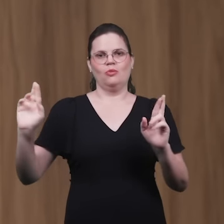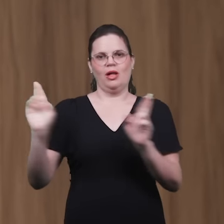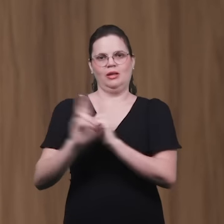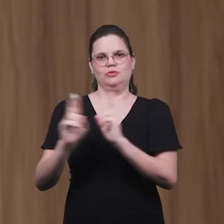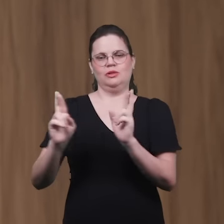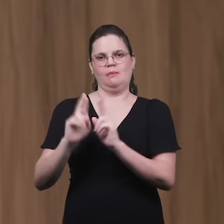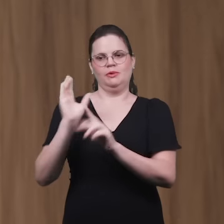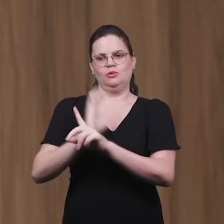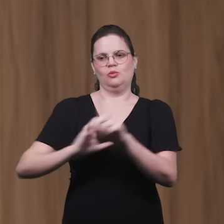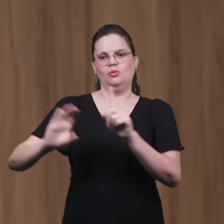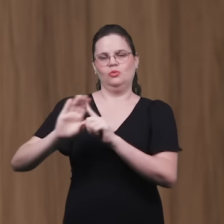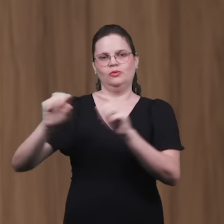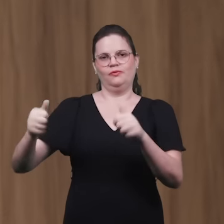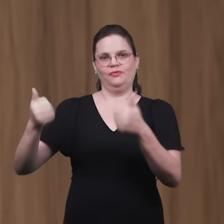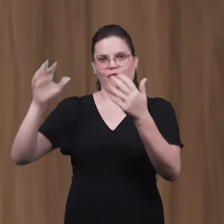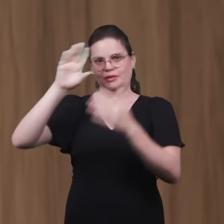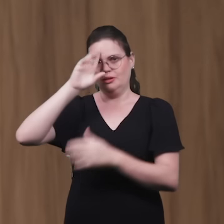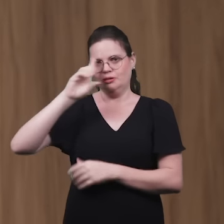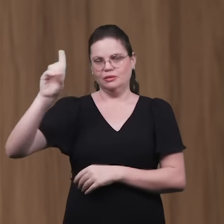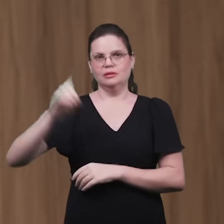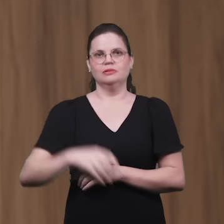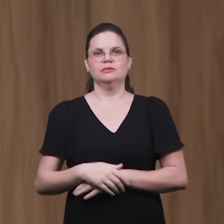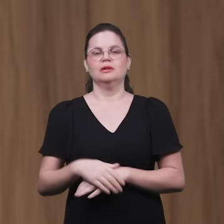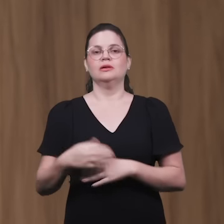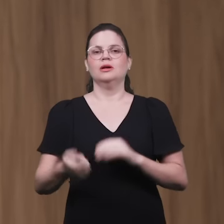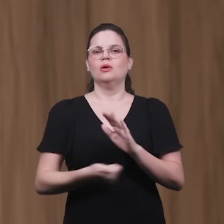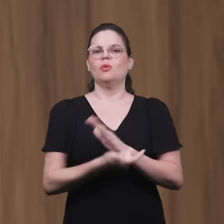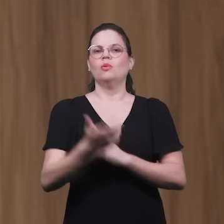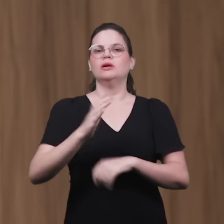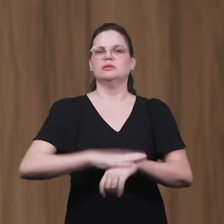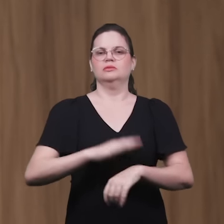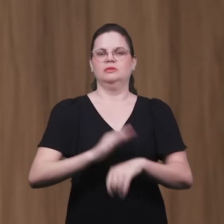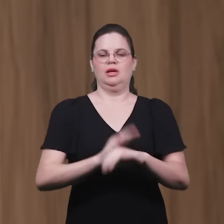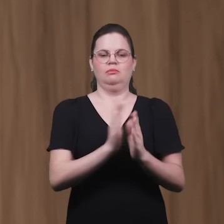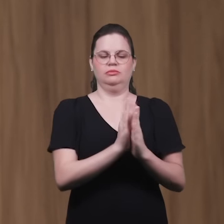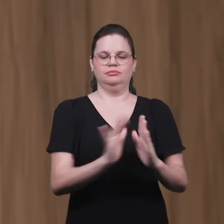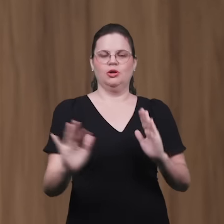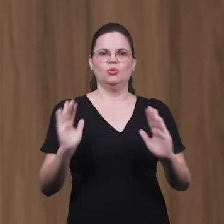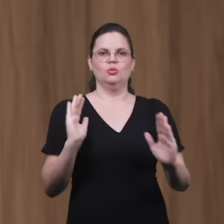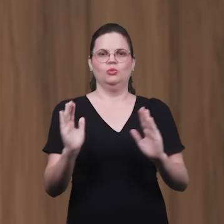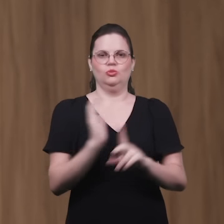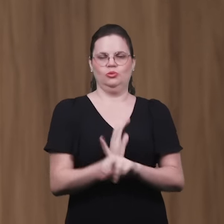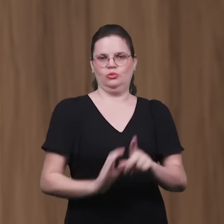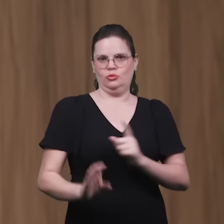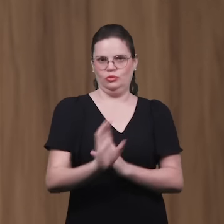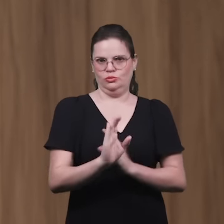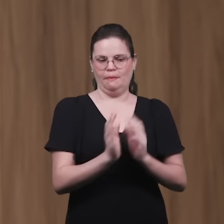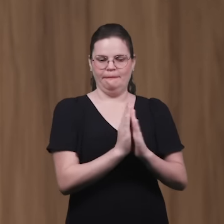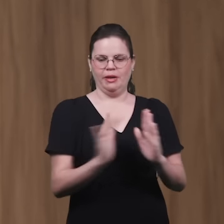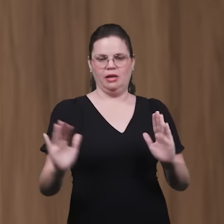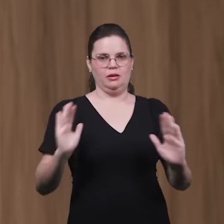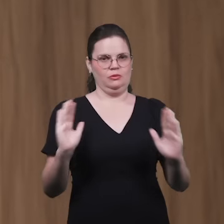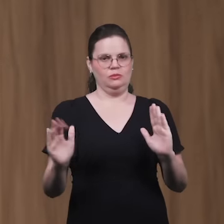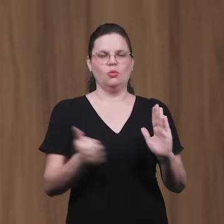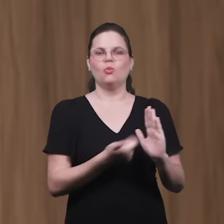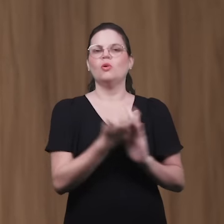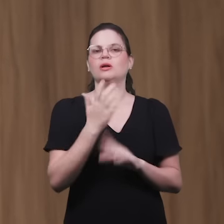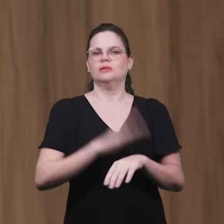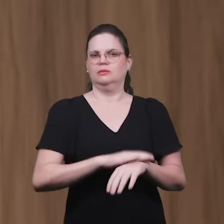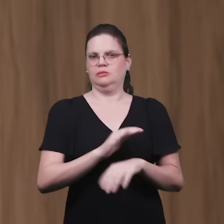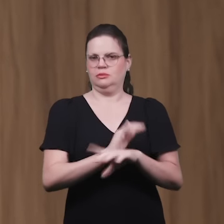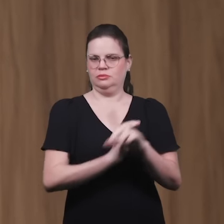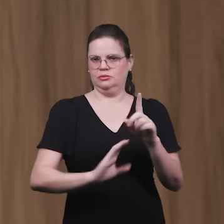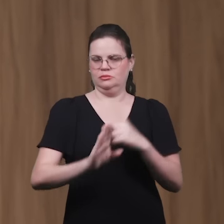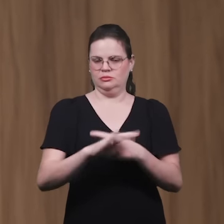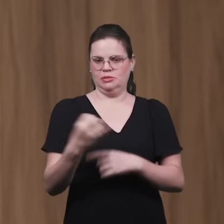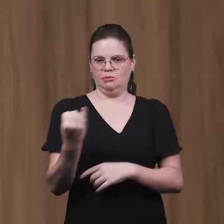culto a Deus, é a questão do tempo do culto. O tempo do culto é fundamental. Por que isso? Porque,